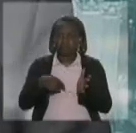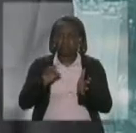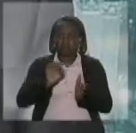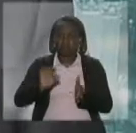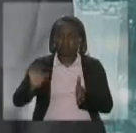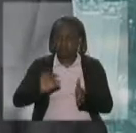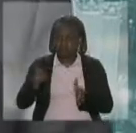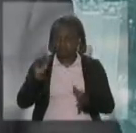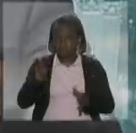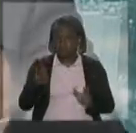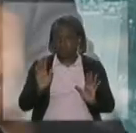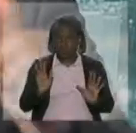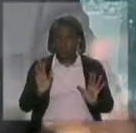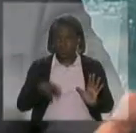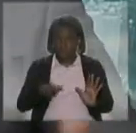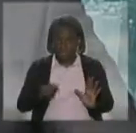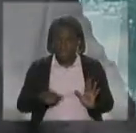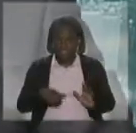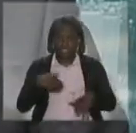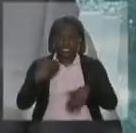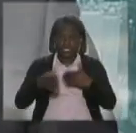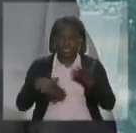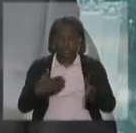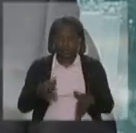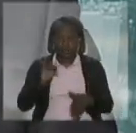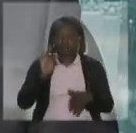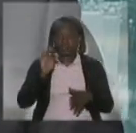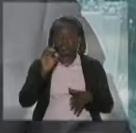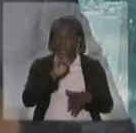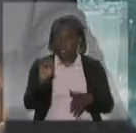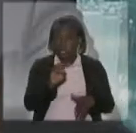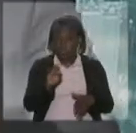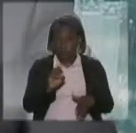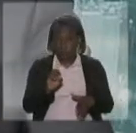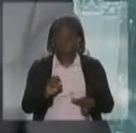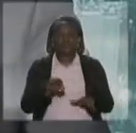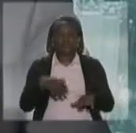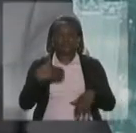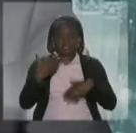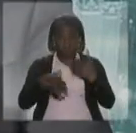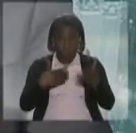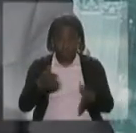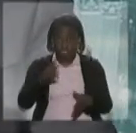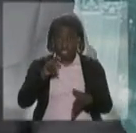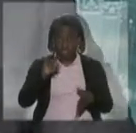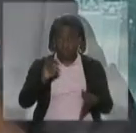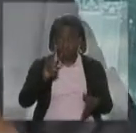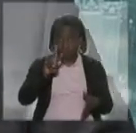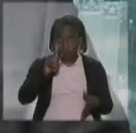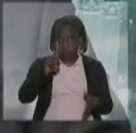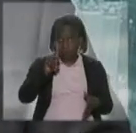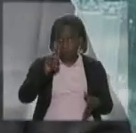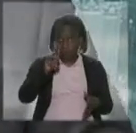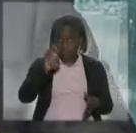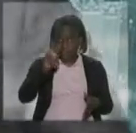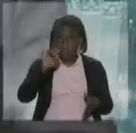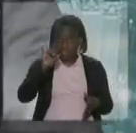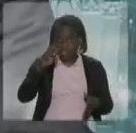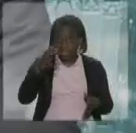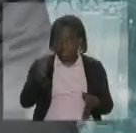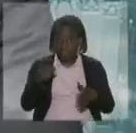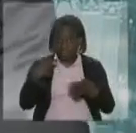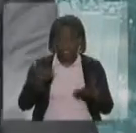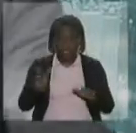aposentadoria aposentadoria fonte 001 a criação do rio previdência o que eles fizeram não